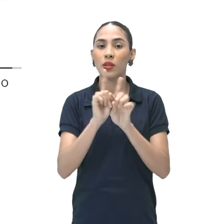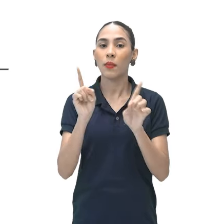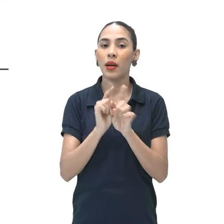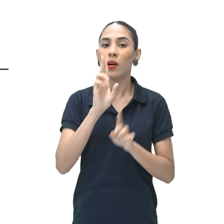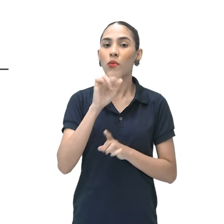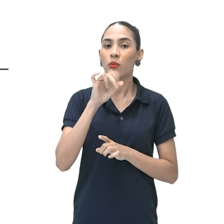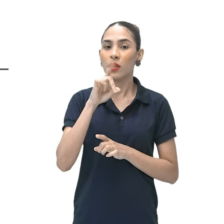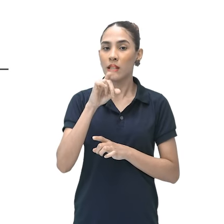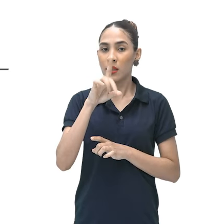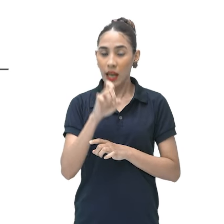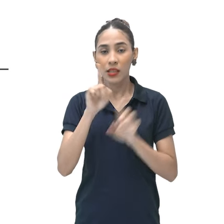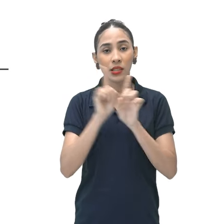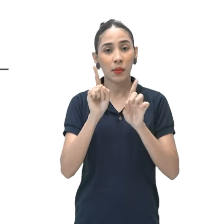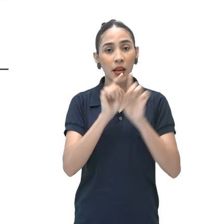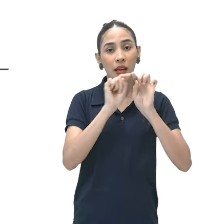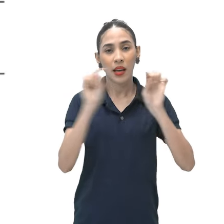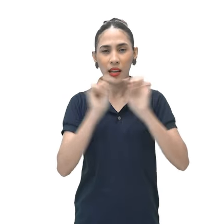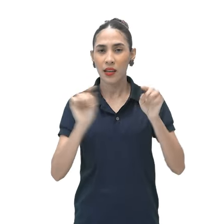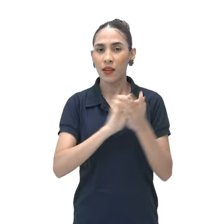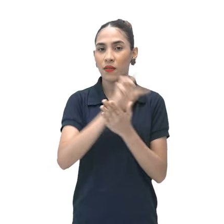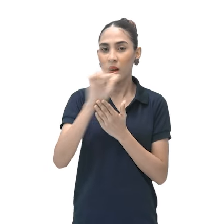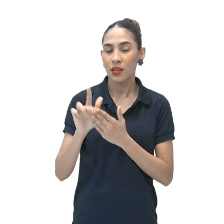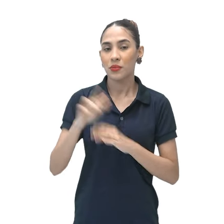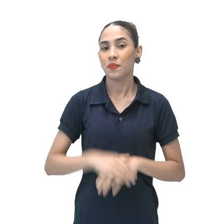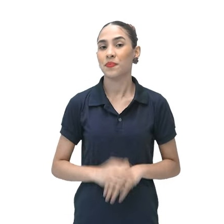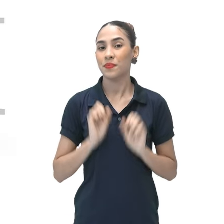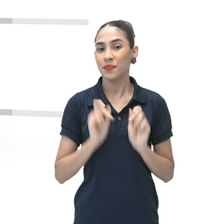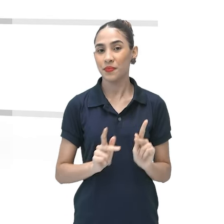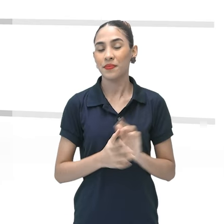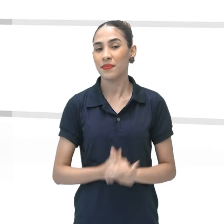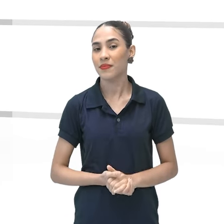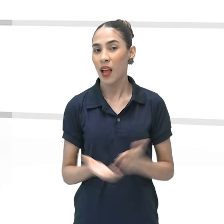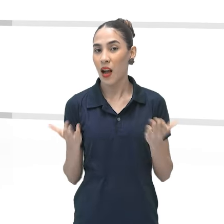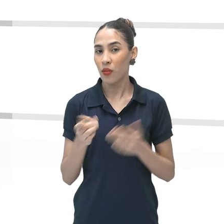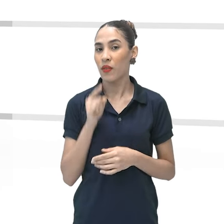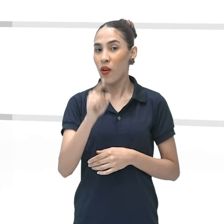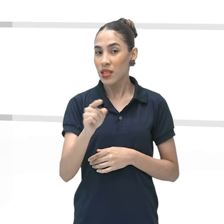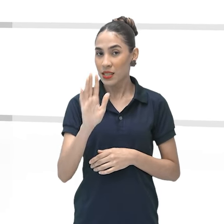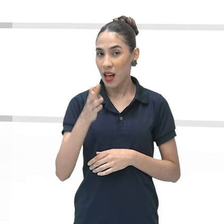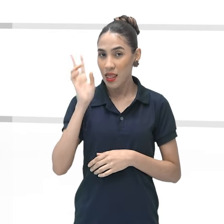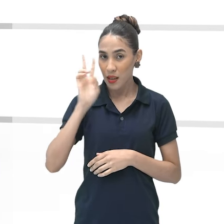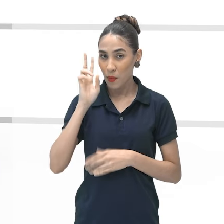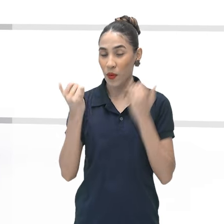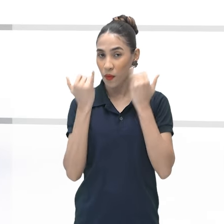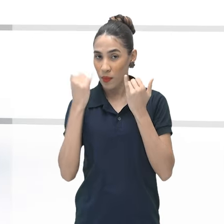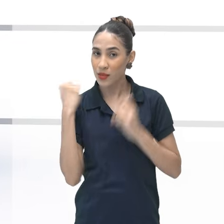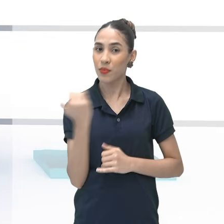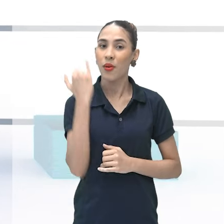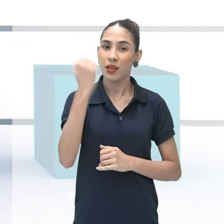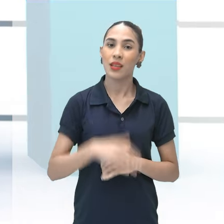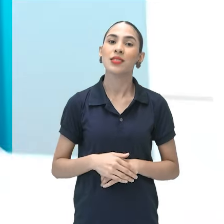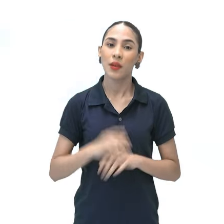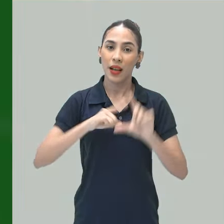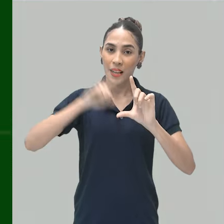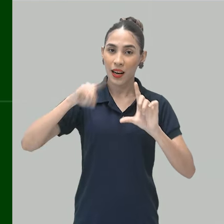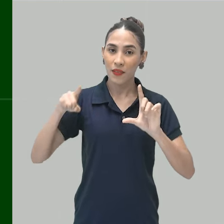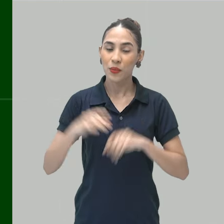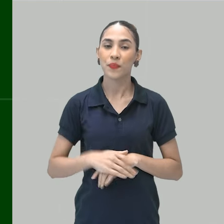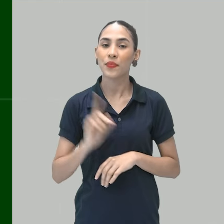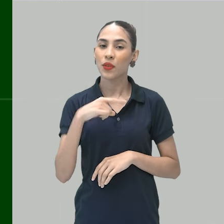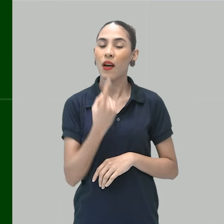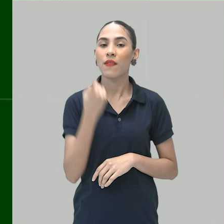a escala correta, entre outros. Muito bem, agora que você já relembrou informações importantes sobre gráficos,